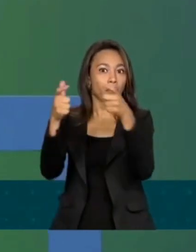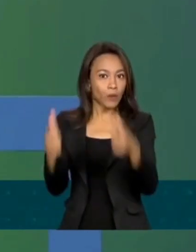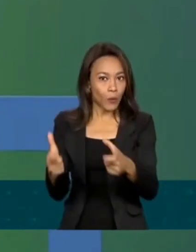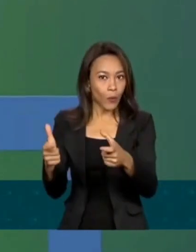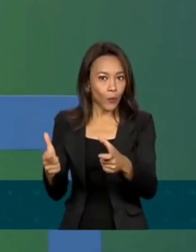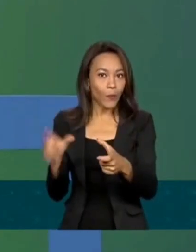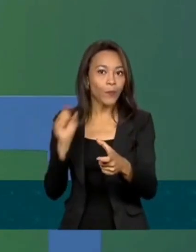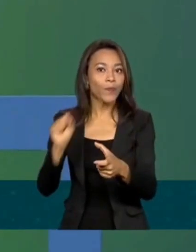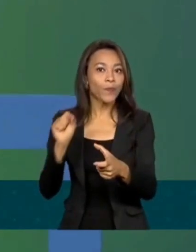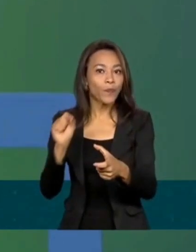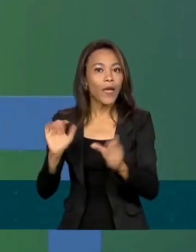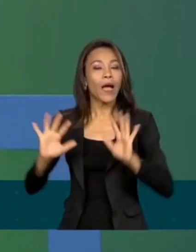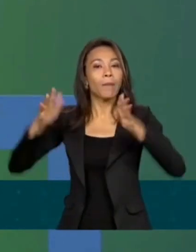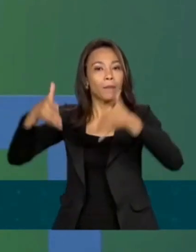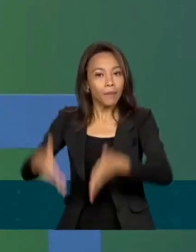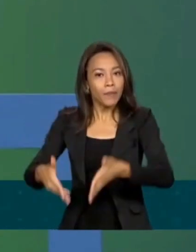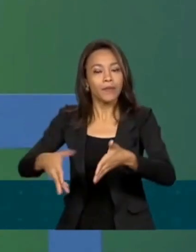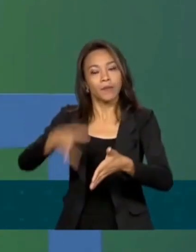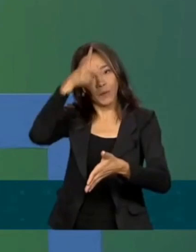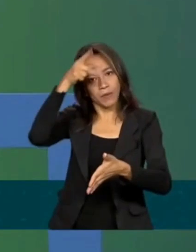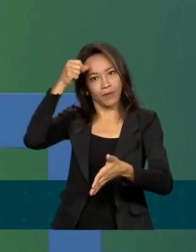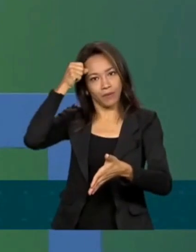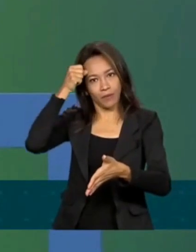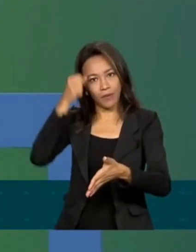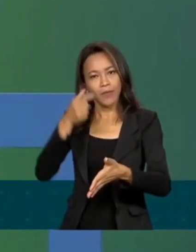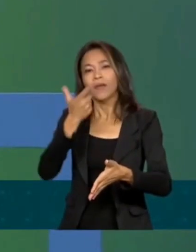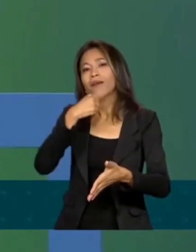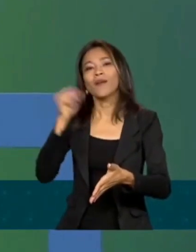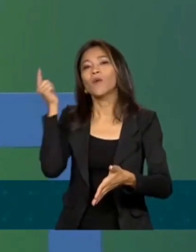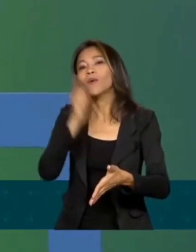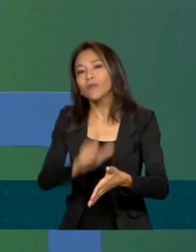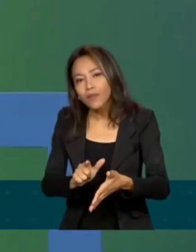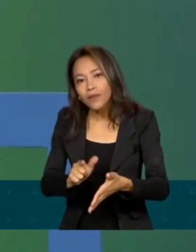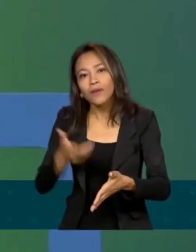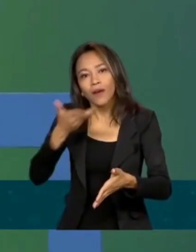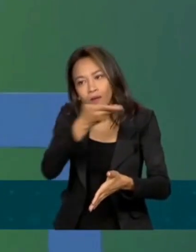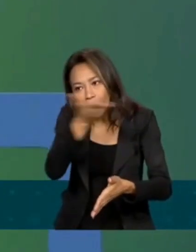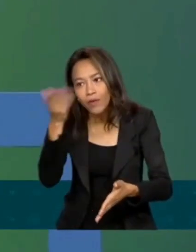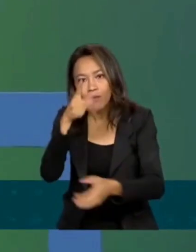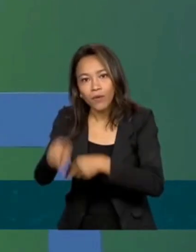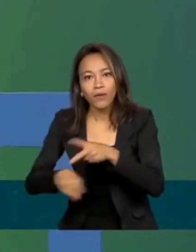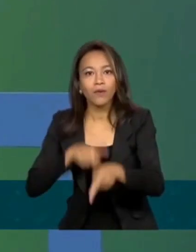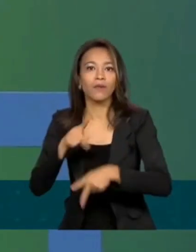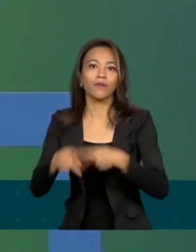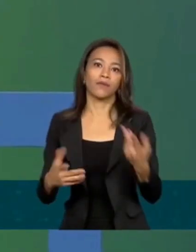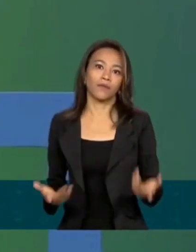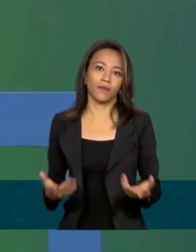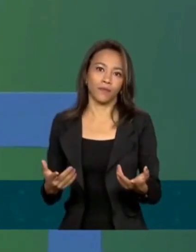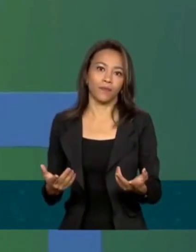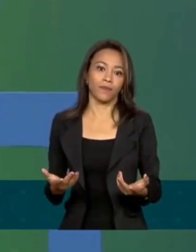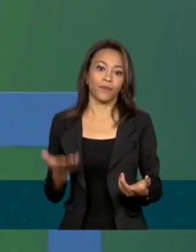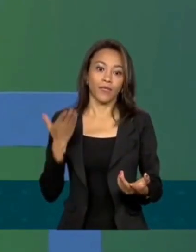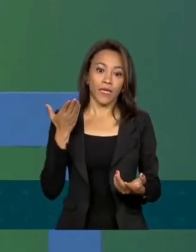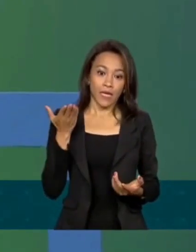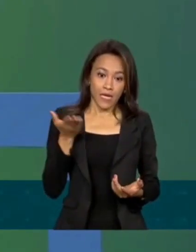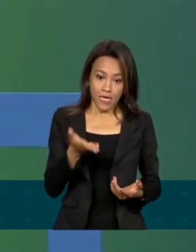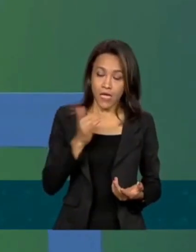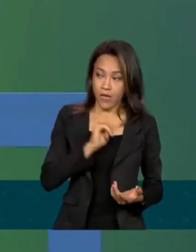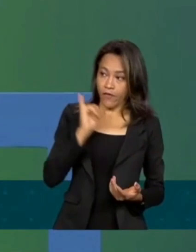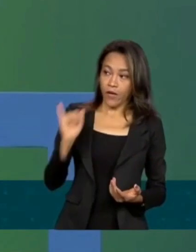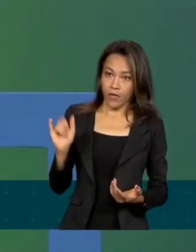a participação. Quem ganhou com isso foi o povo. A marcha, Paulo